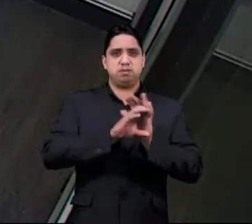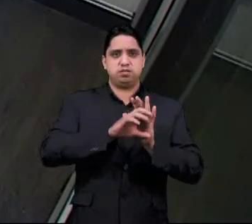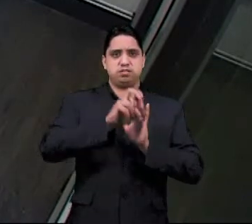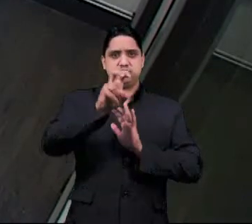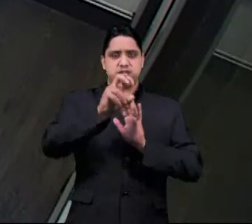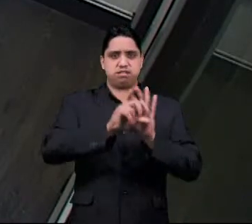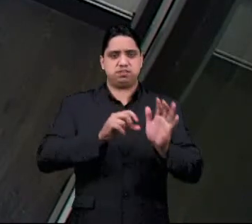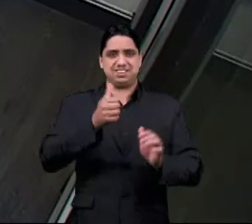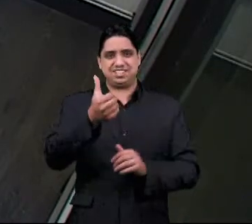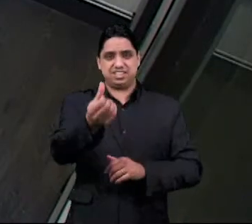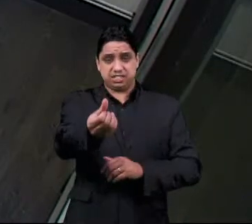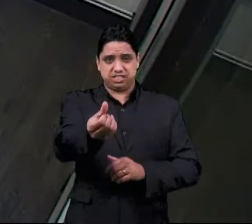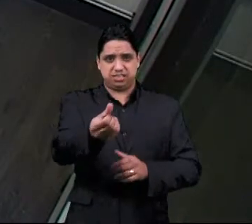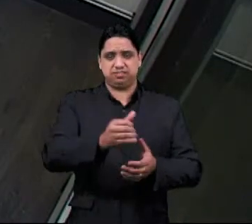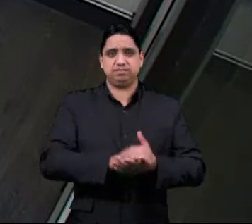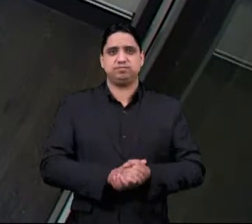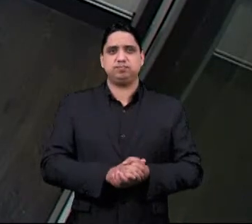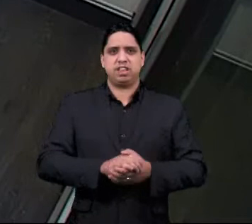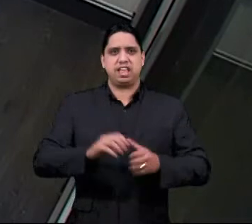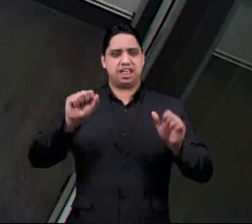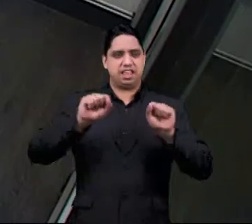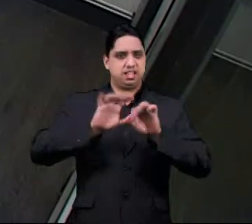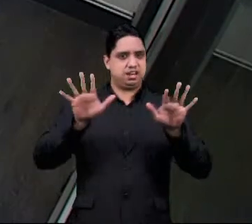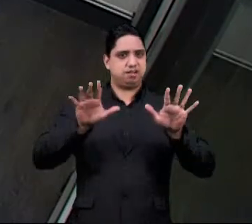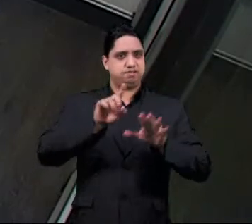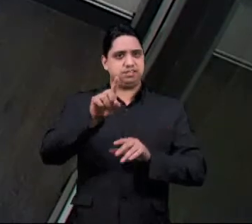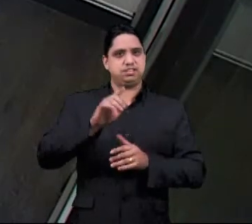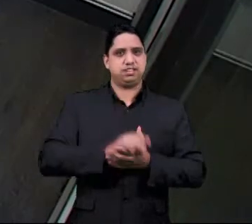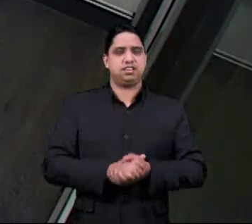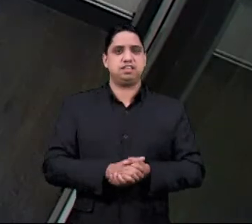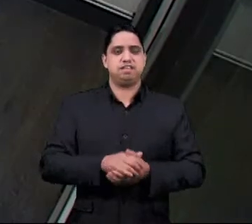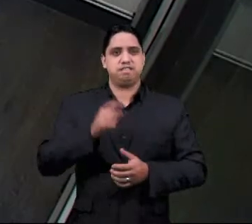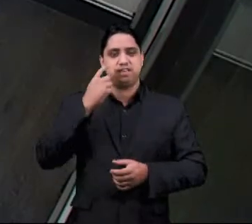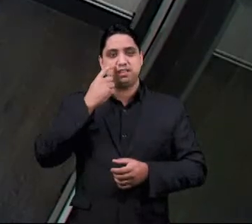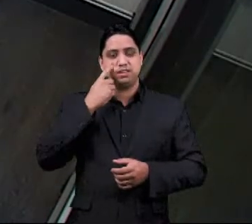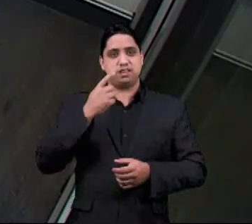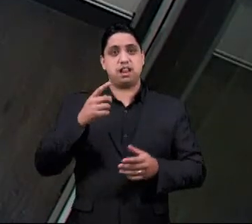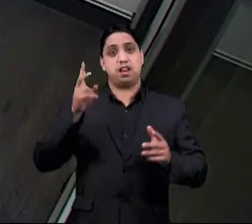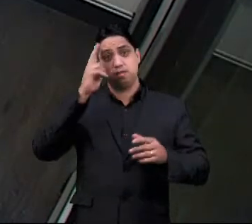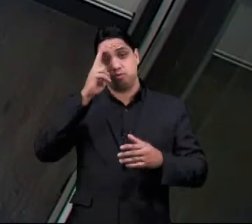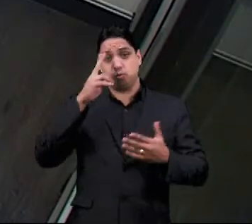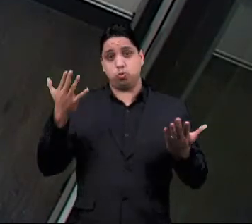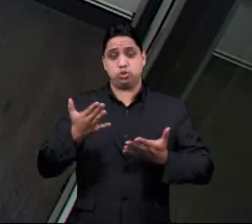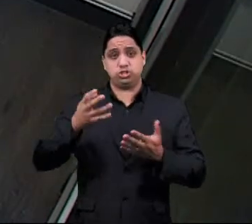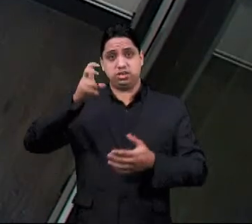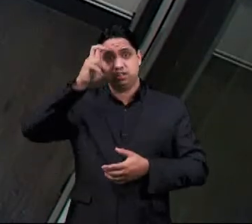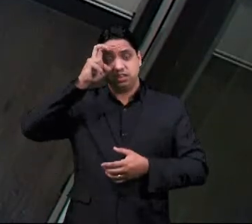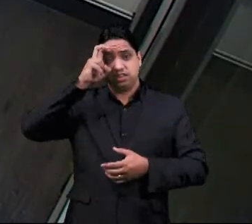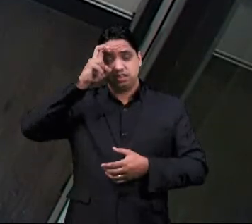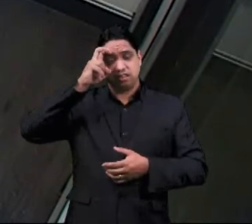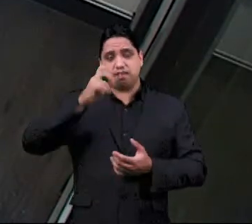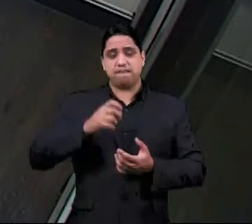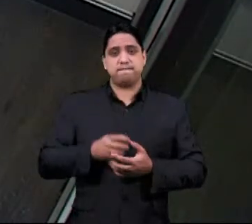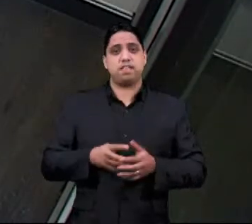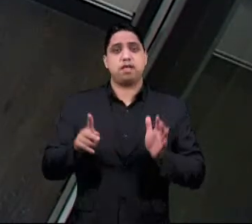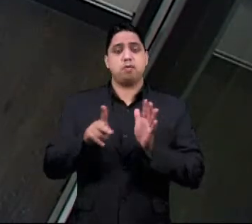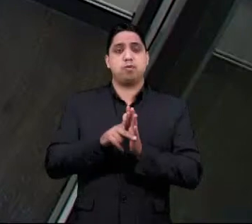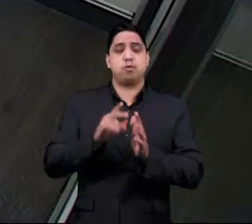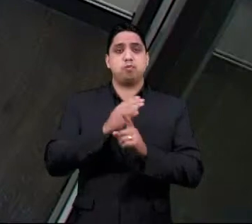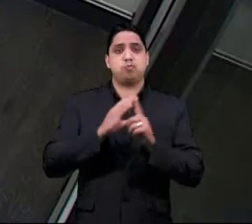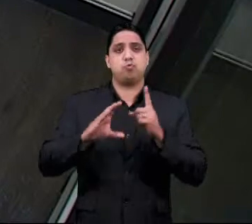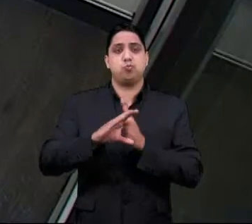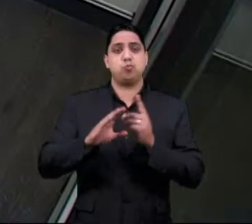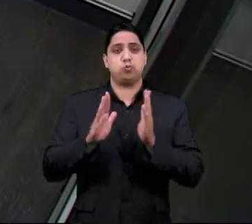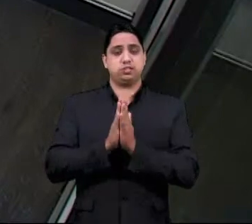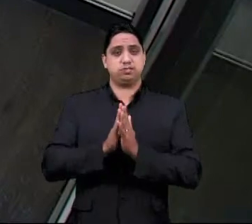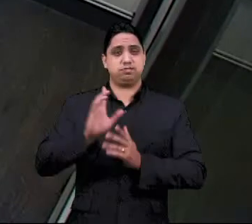deixar bem frisado aí para os nossos irmãos que estão acompanhando aqui a nossa Lembrando que hoje é quinta-feira. Isso. Quinta-feira é um culto de